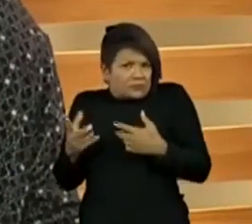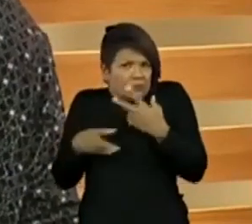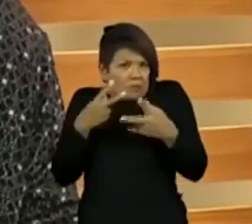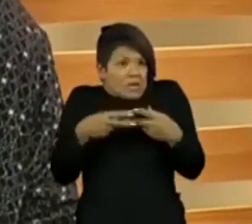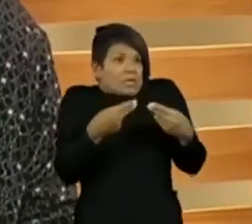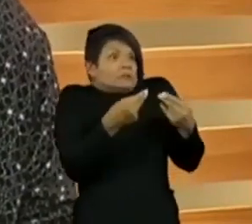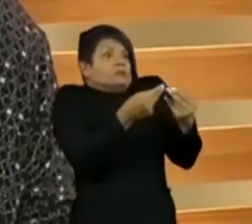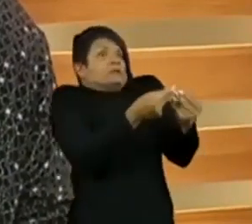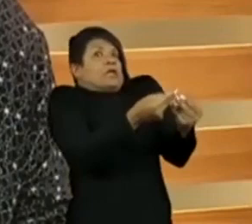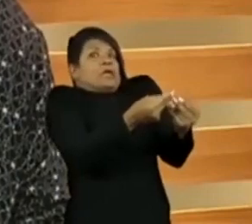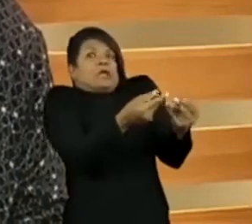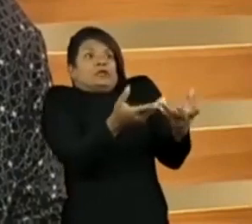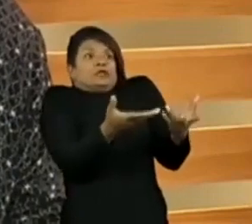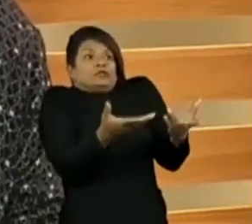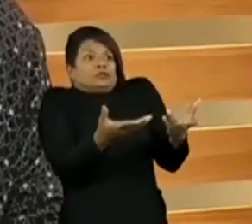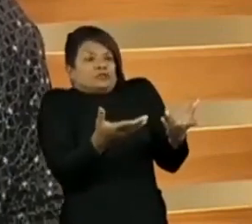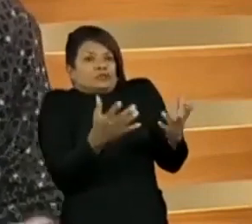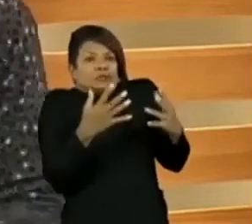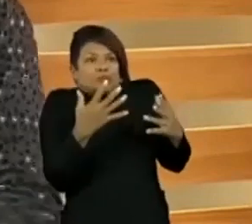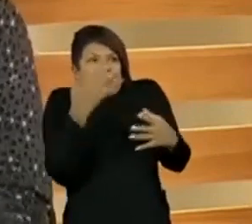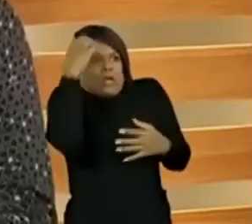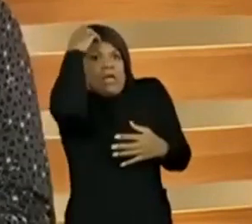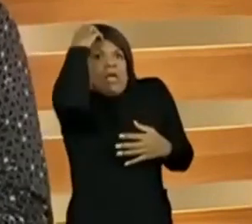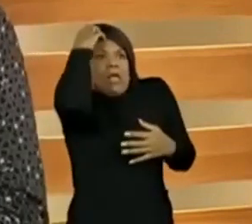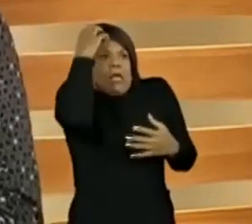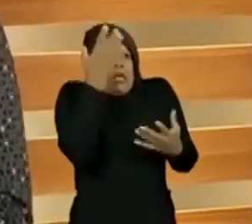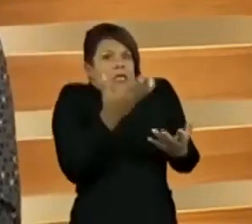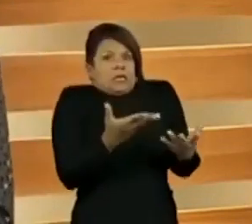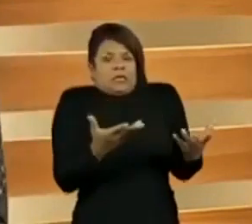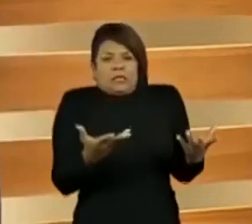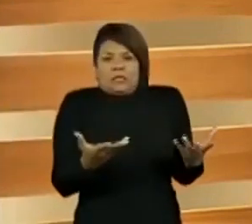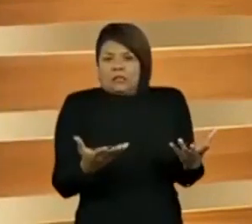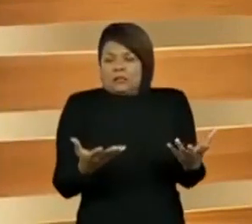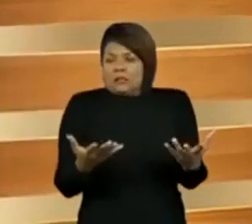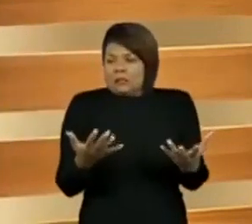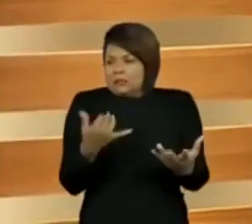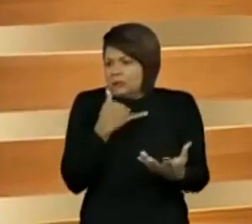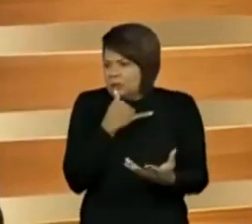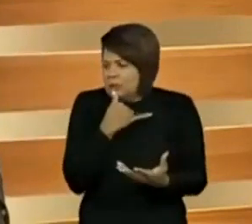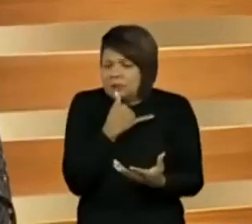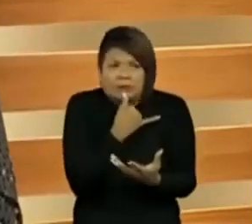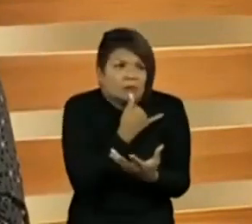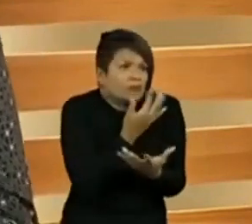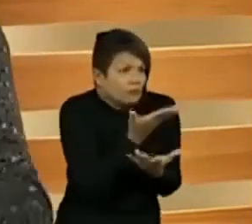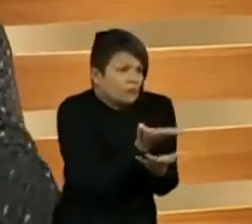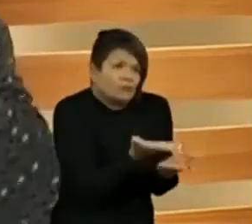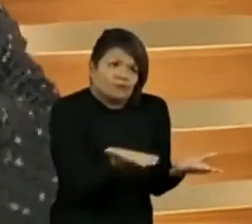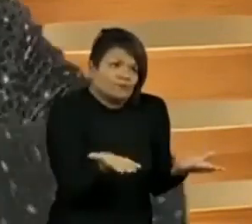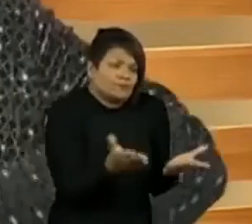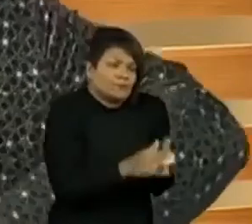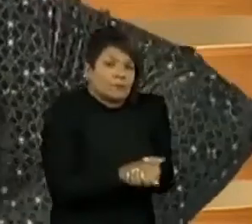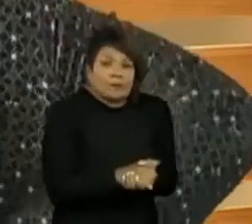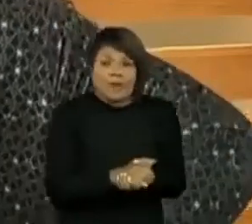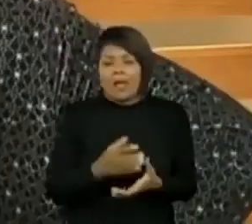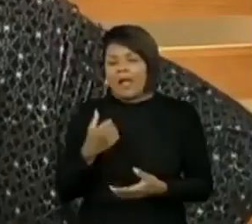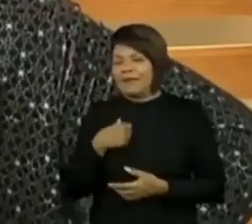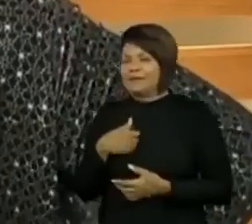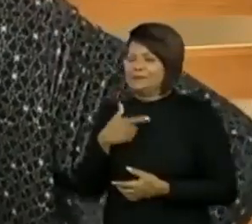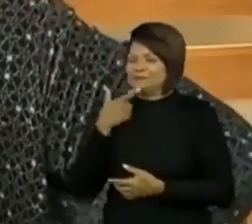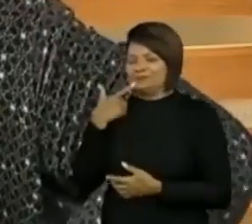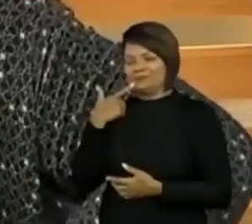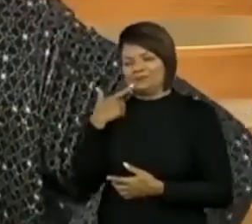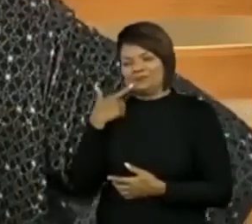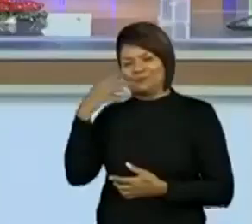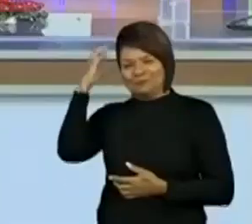uma rainha. Logo ela se entristeceu e disse isso aos reis. Ao que o rei sorriu e lhe